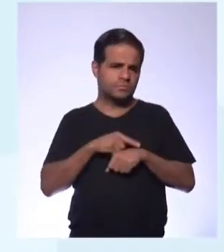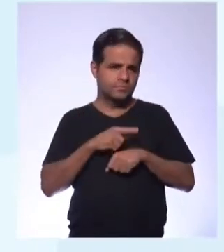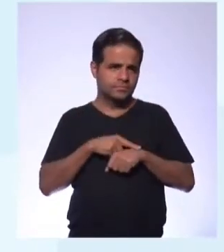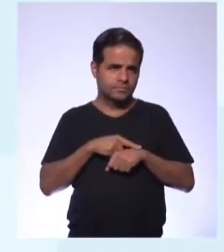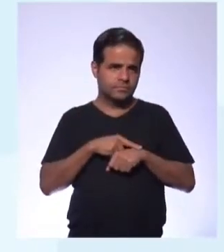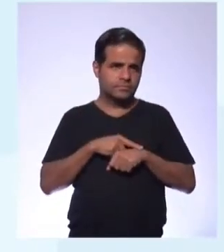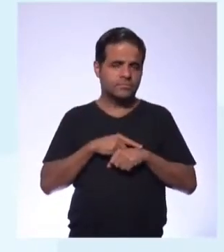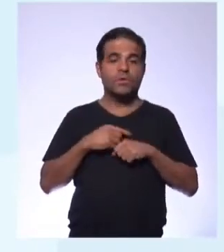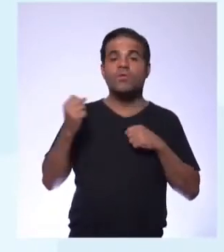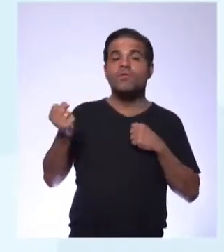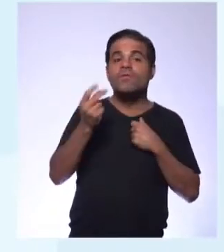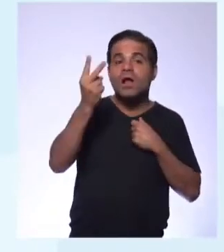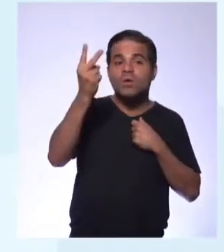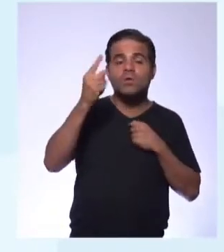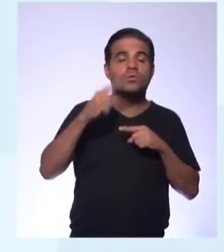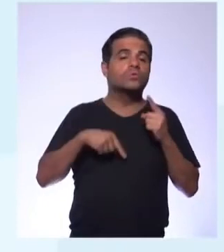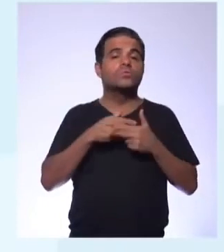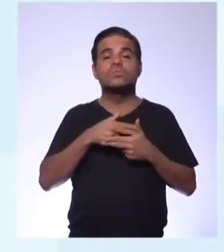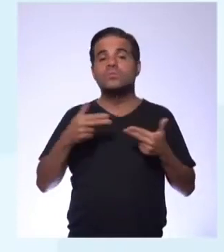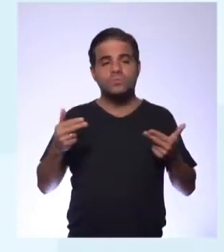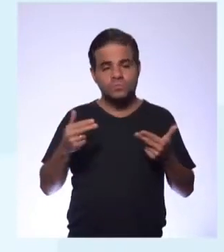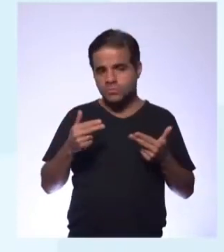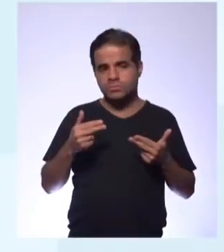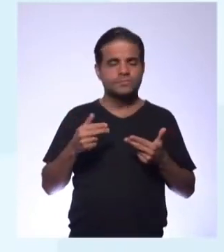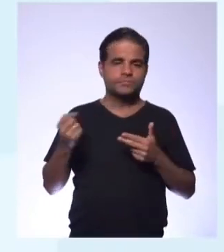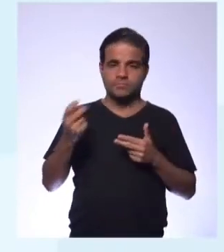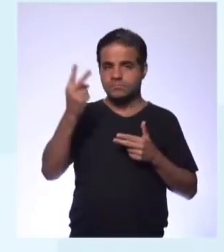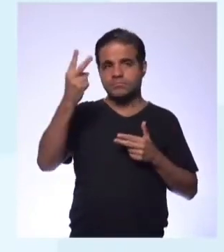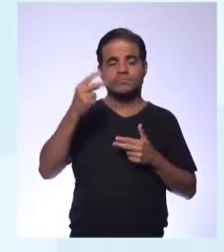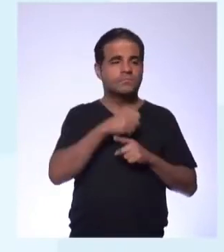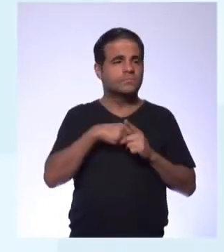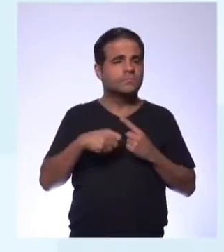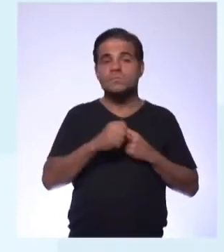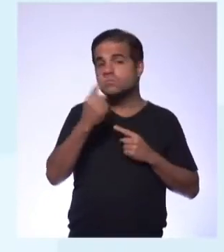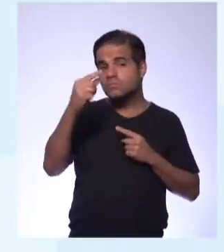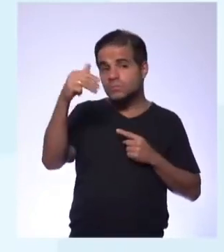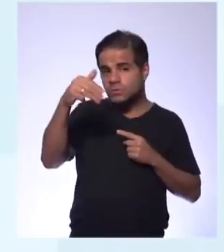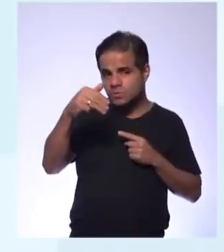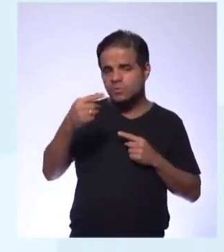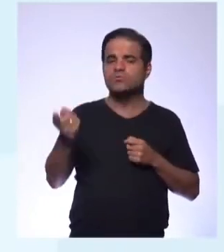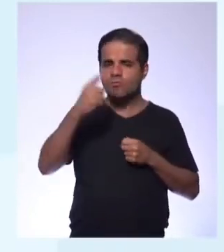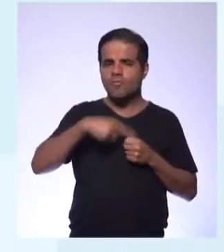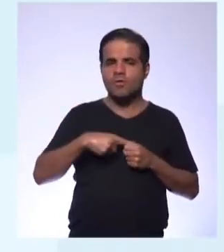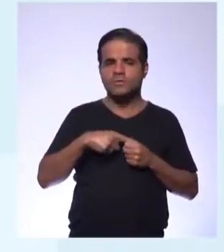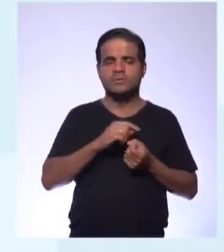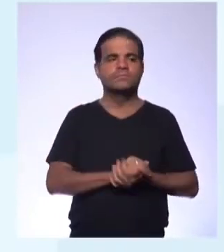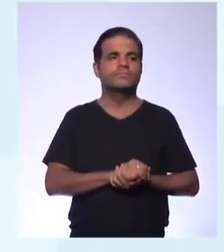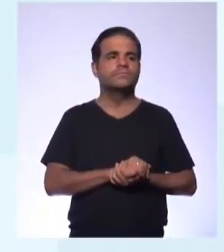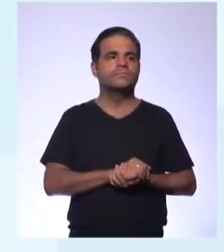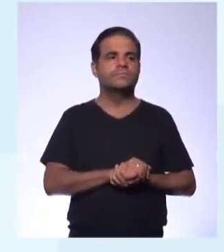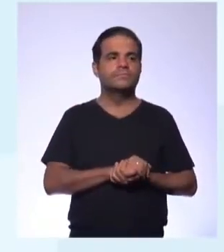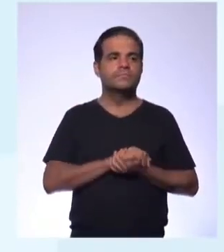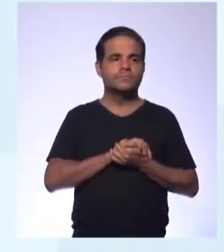o valor do produto artístico na sociedade contemporânea, 1 minuto e a gente já volta.